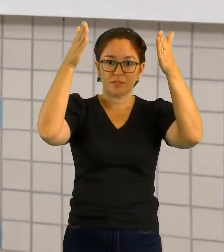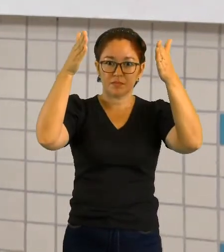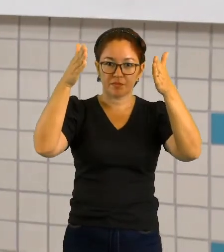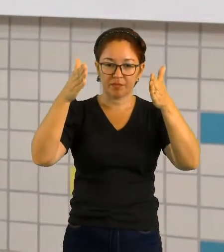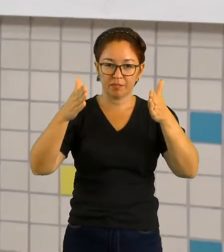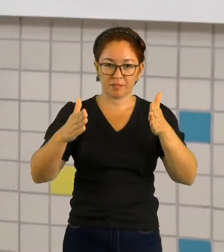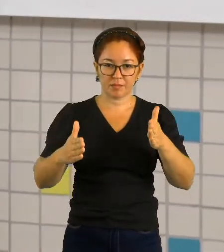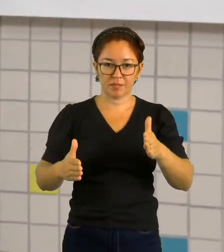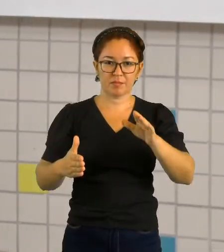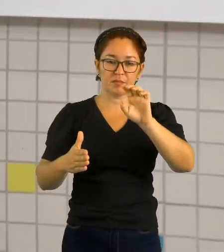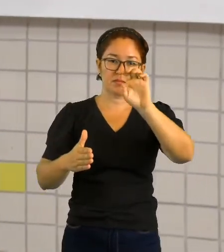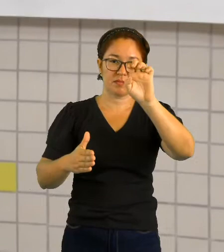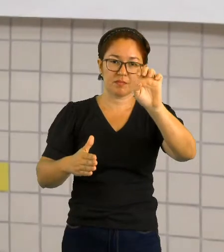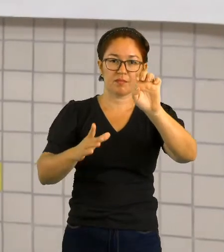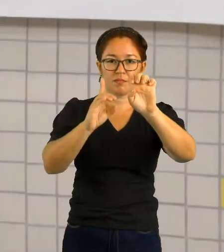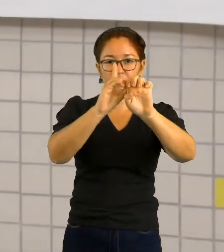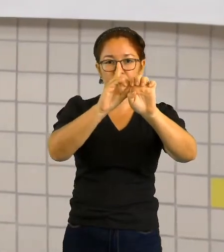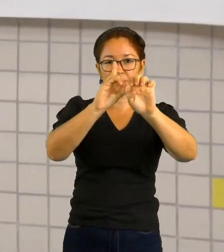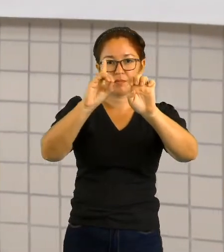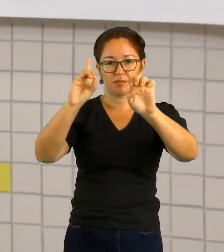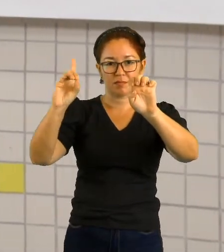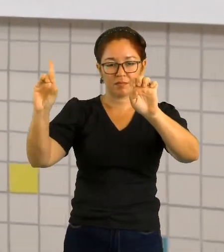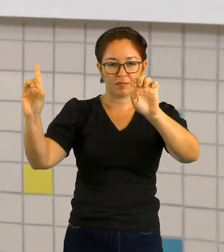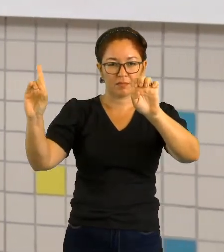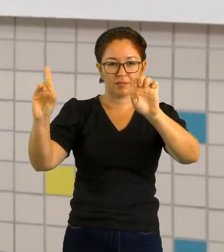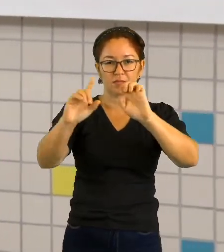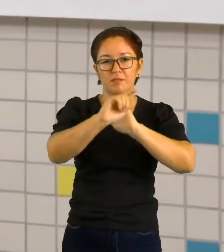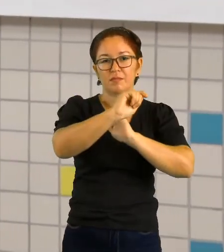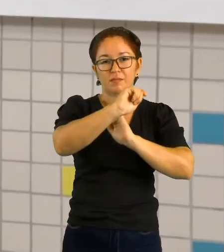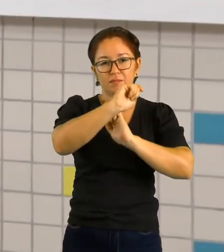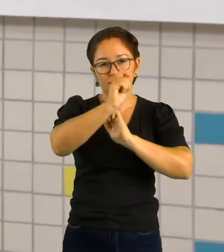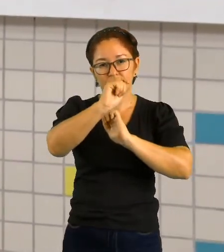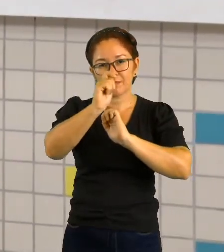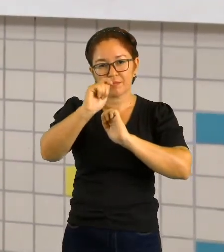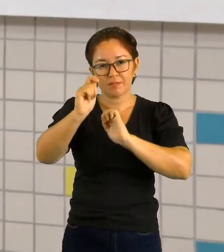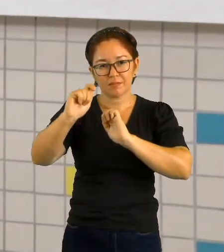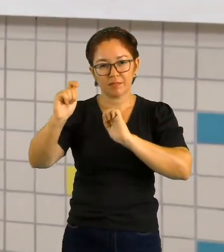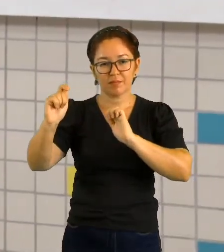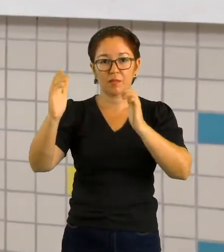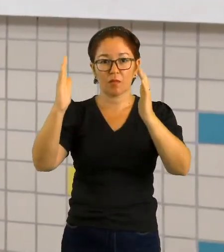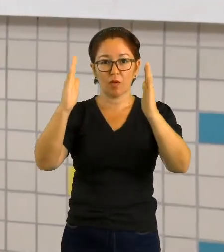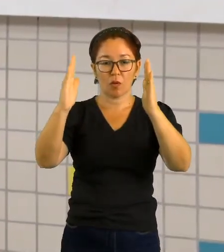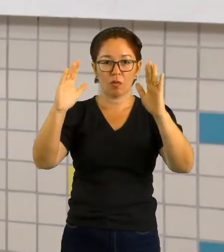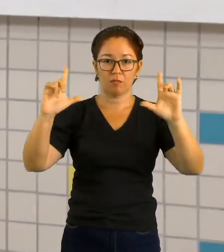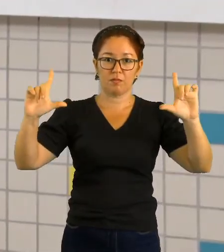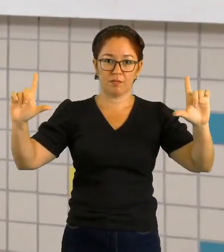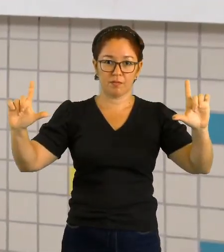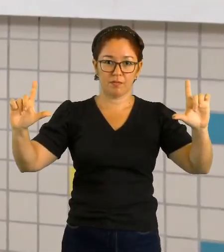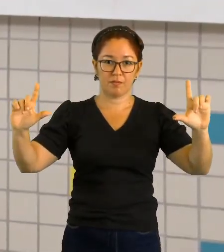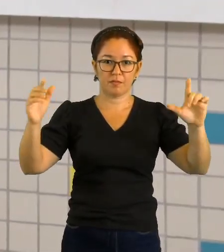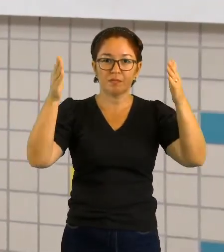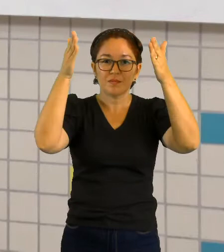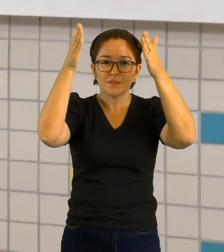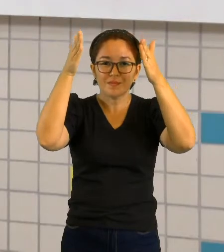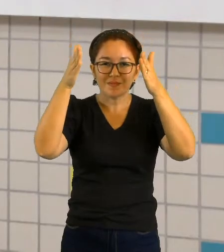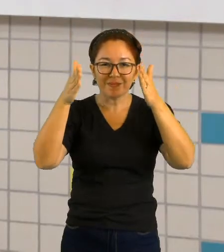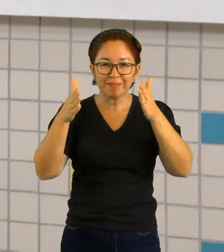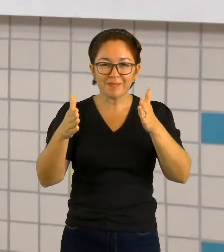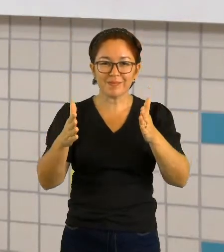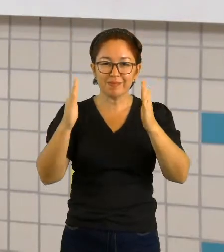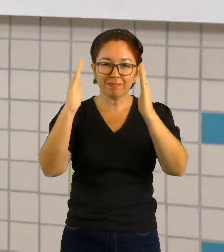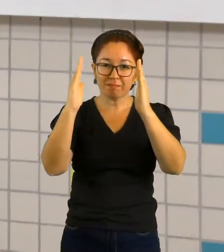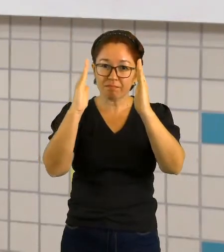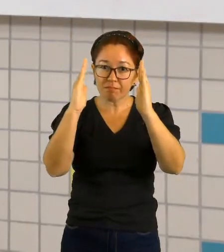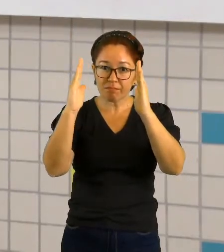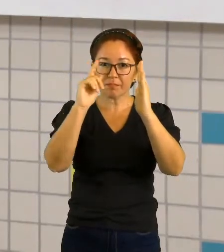esquerda para a direita, respeitando sempre a margem. Lembrando que quando eu for iniciar